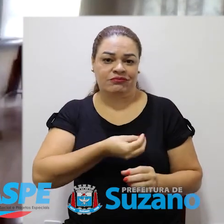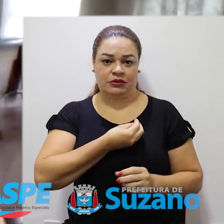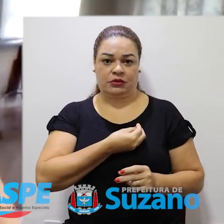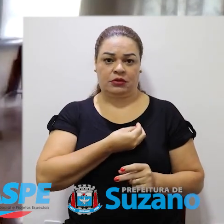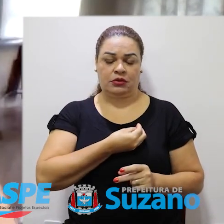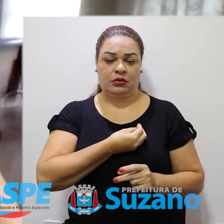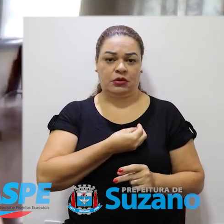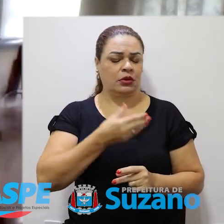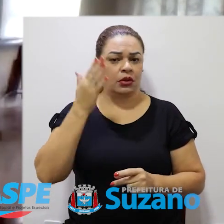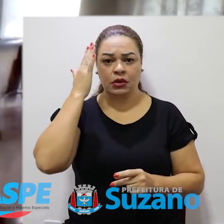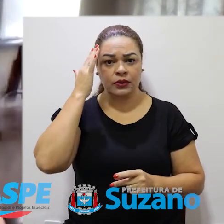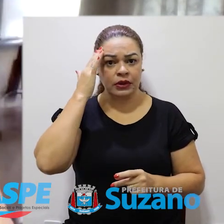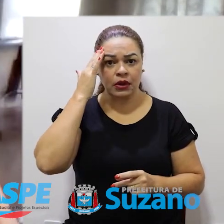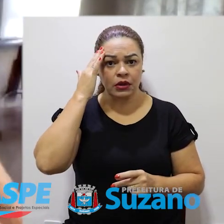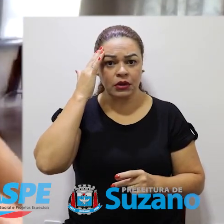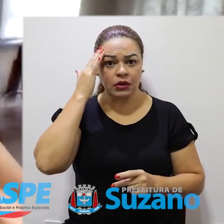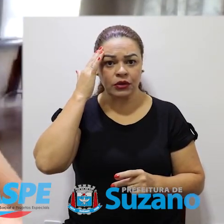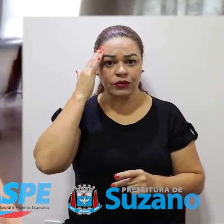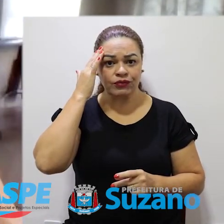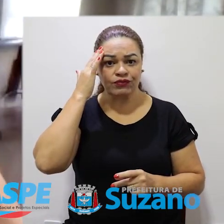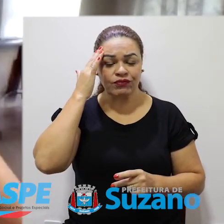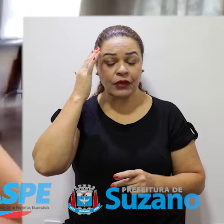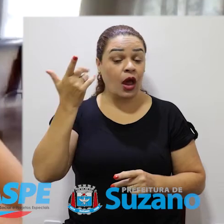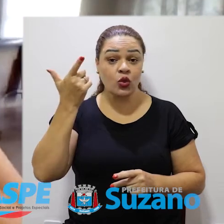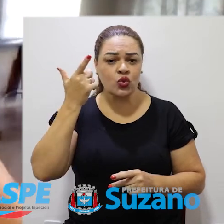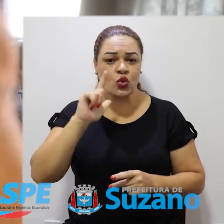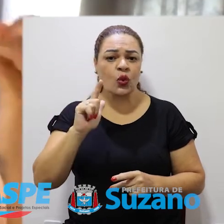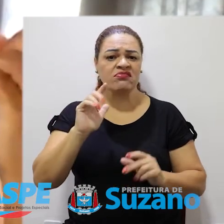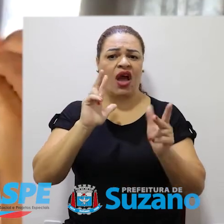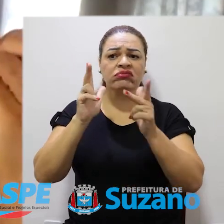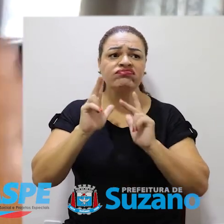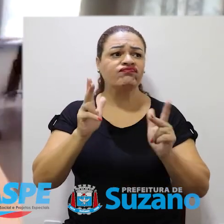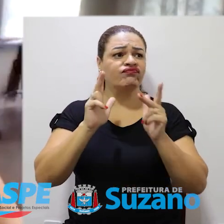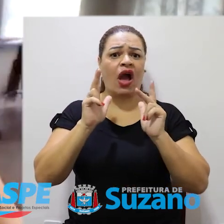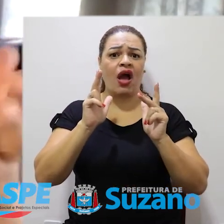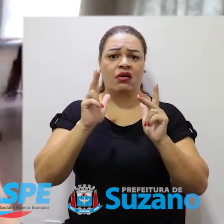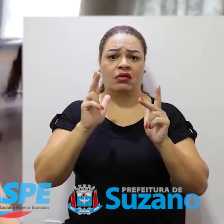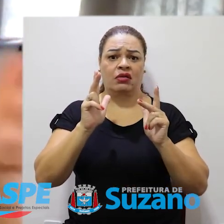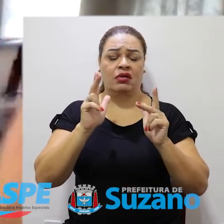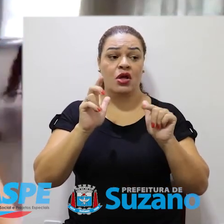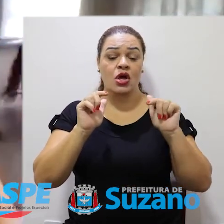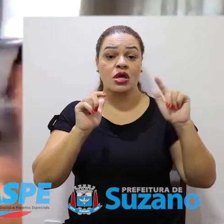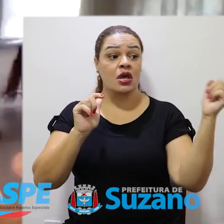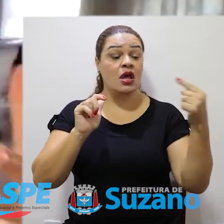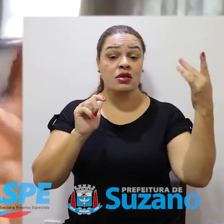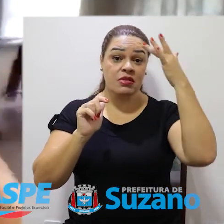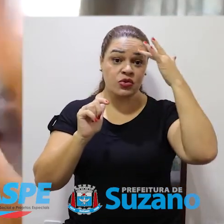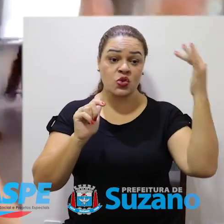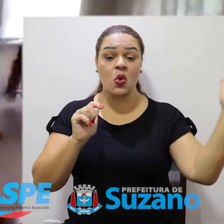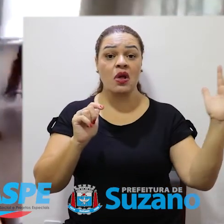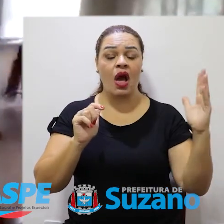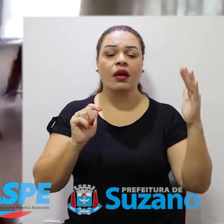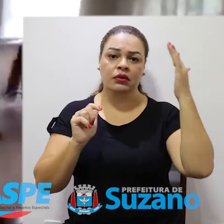Ela não consegue dizer coisas porque ela não tem uma língua que possa, uma língua que ela possa conversar com as pessoas